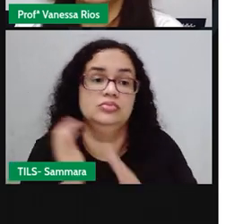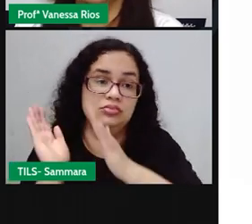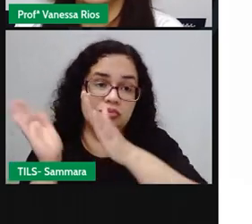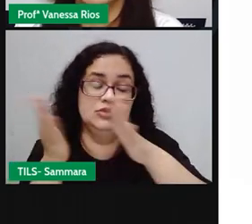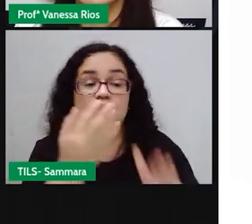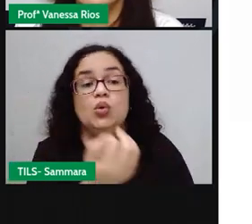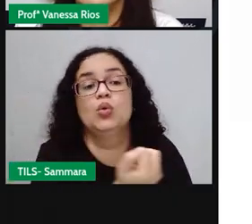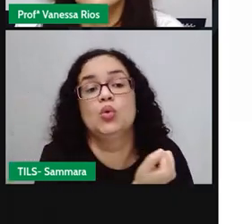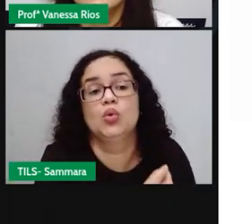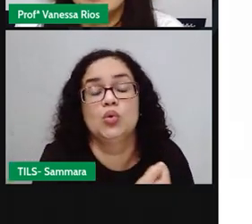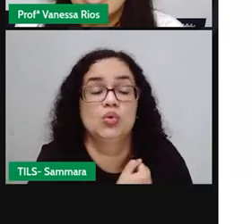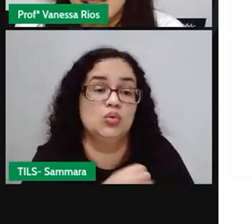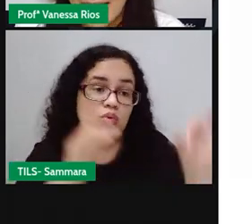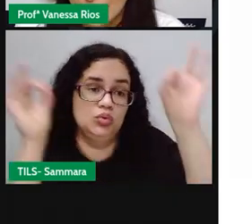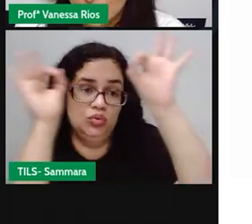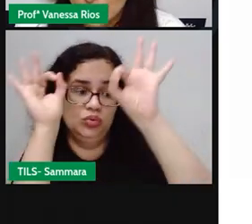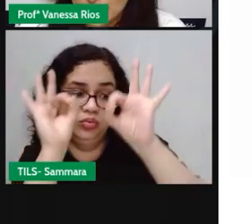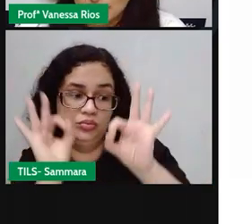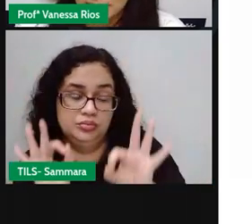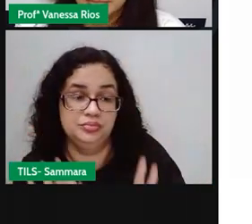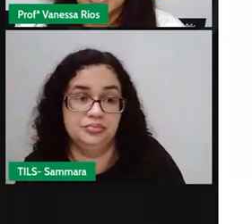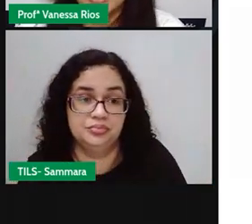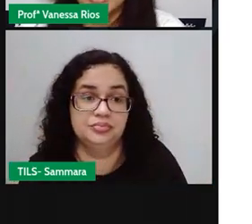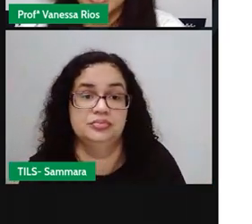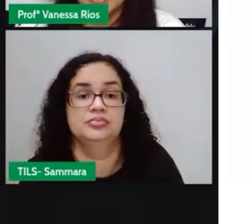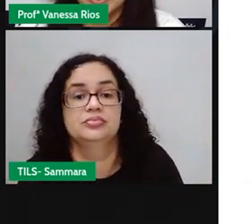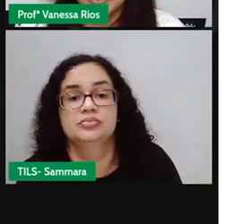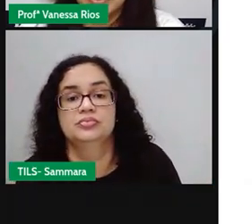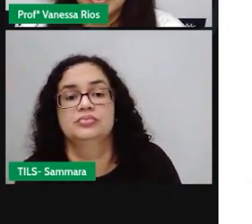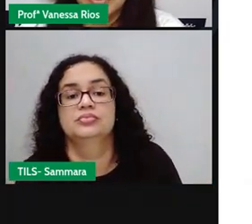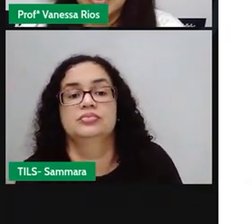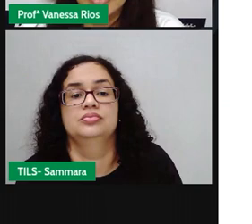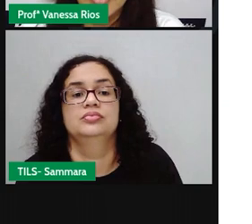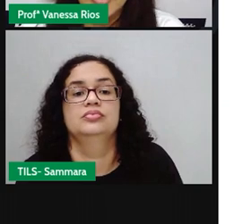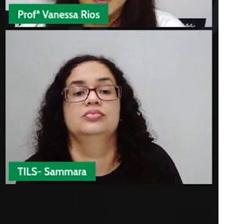são números organizados.